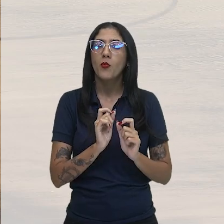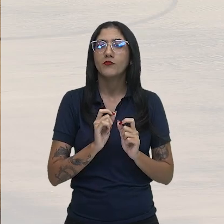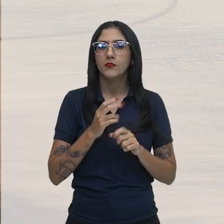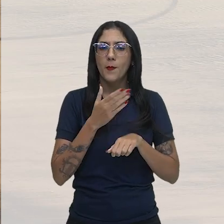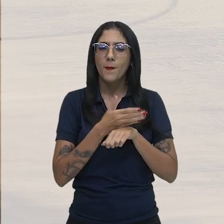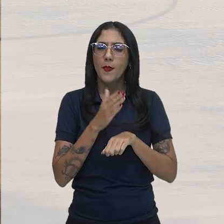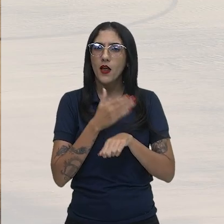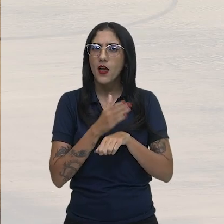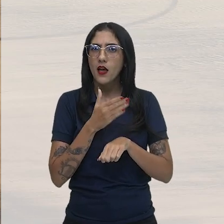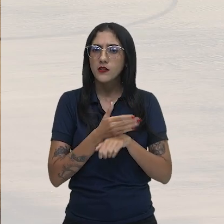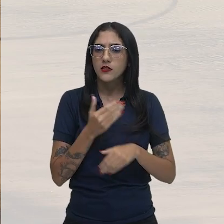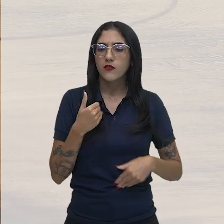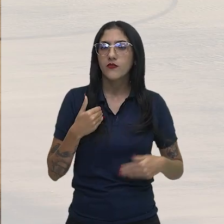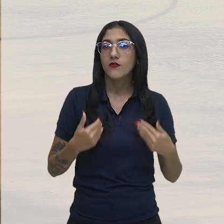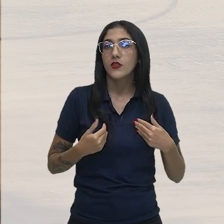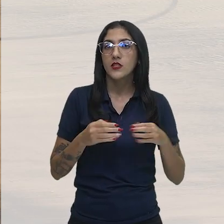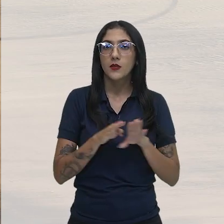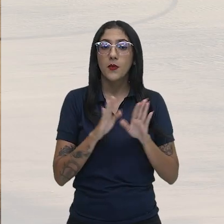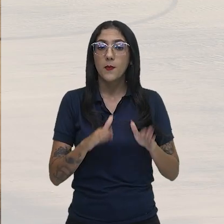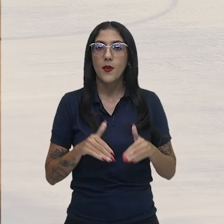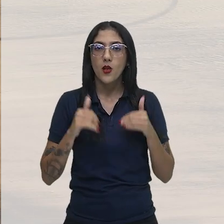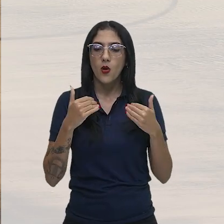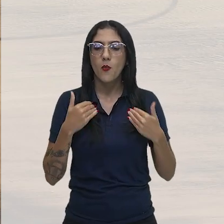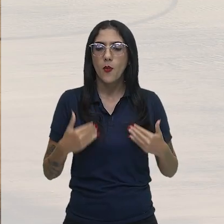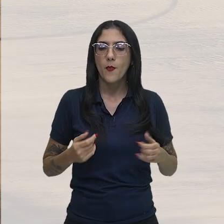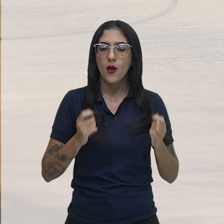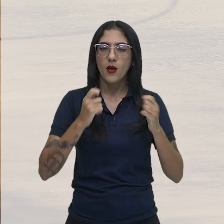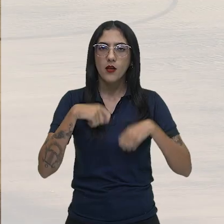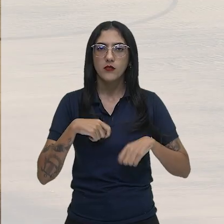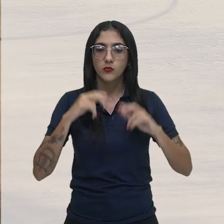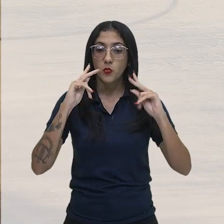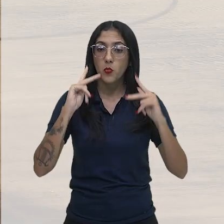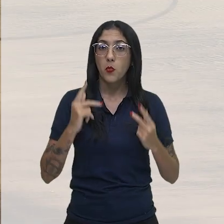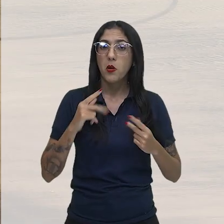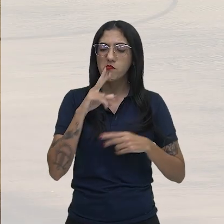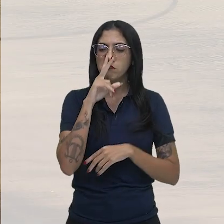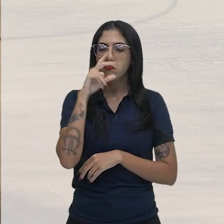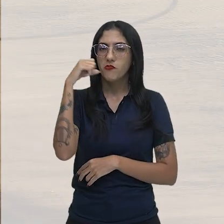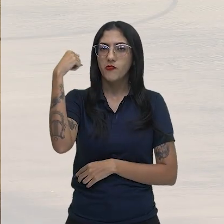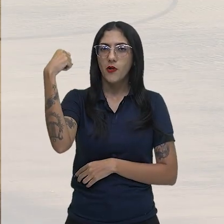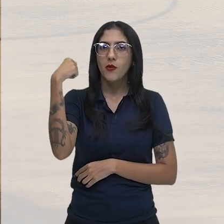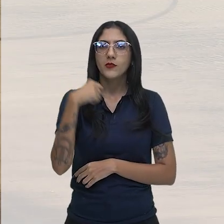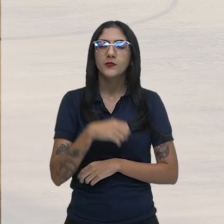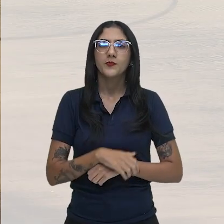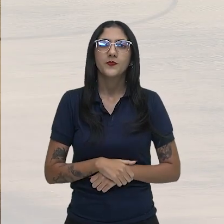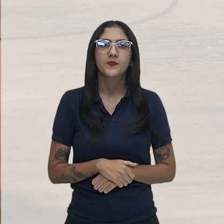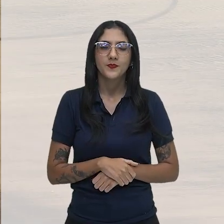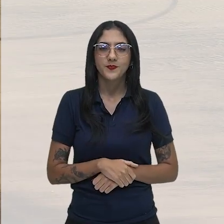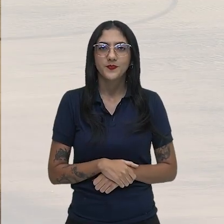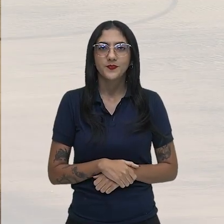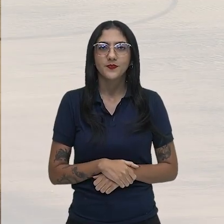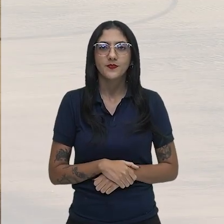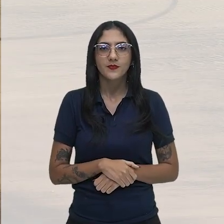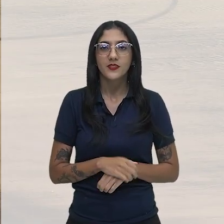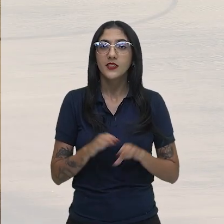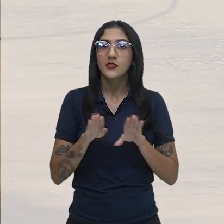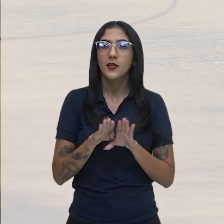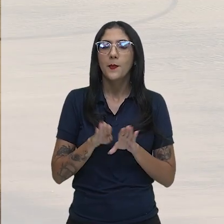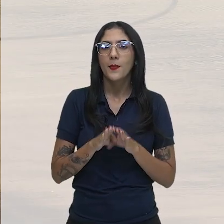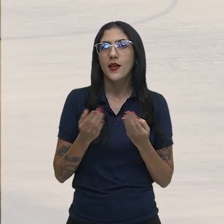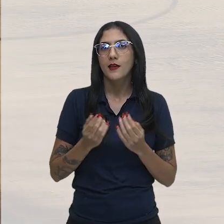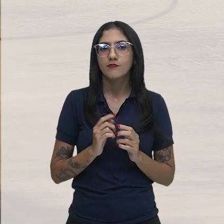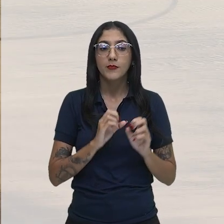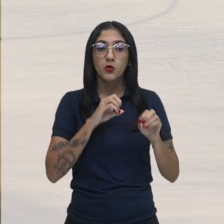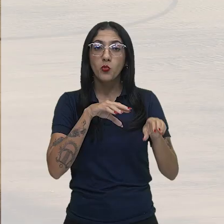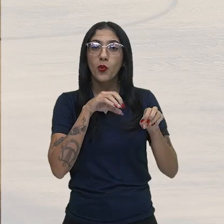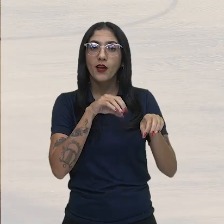treinamento físico, para tornar os homens mais fortes, Passou ali na questão da educação,